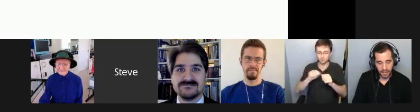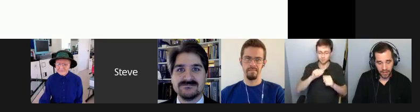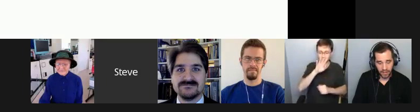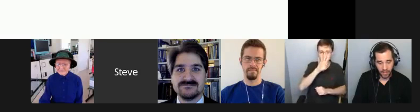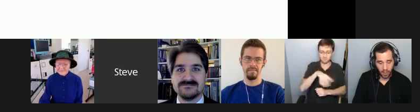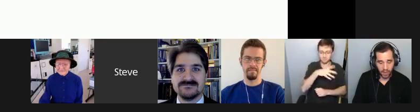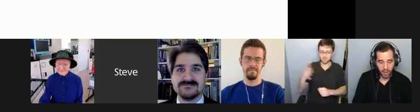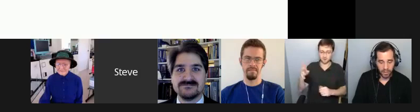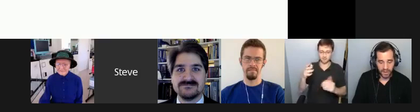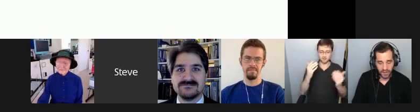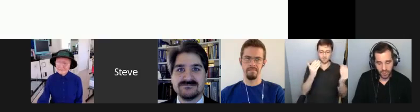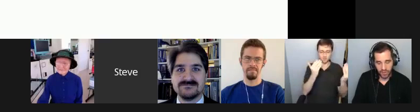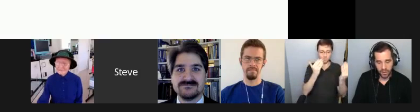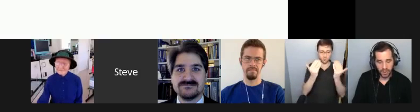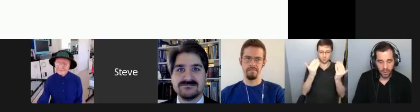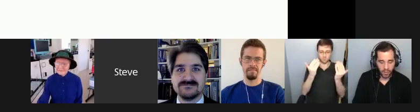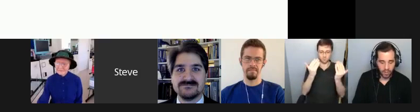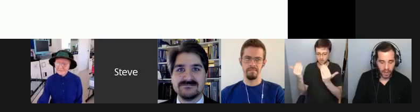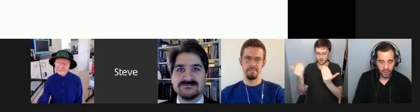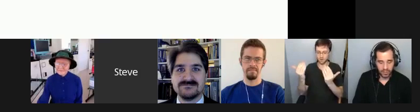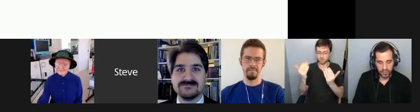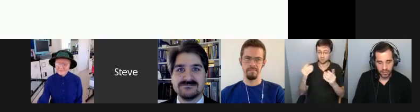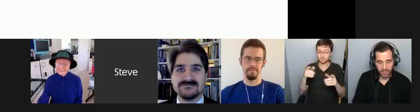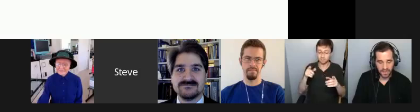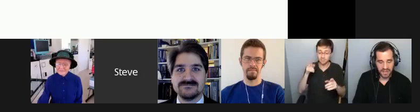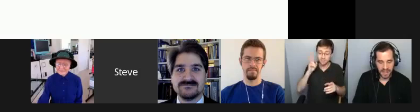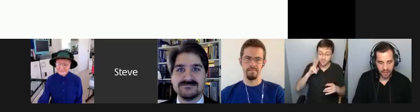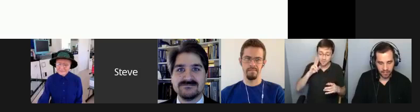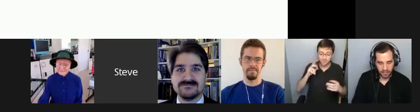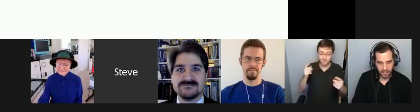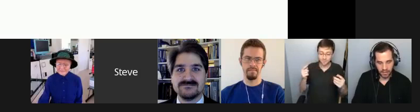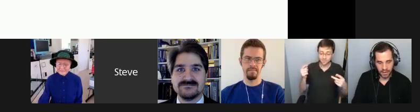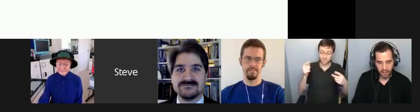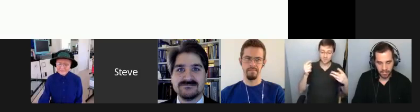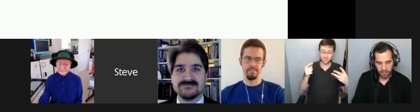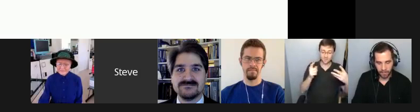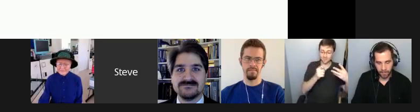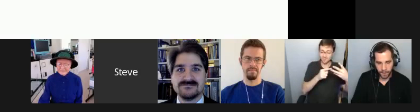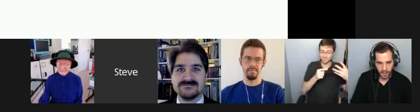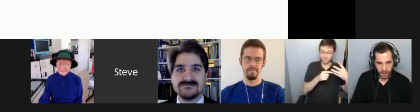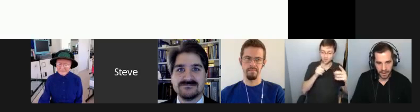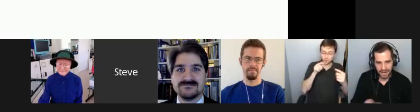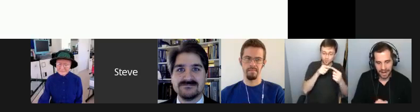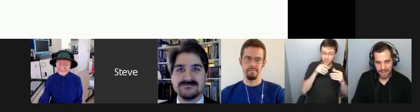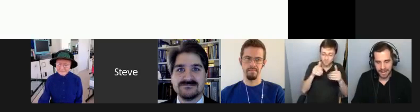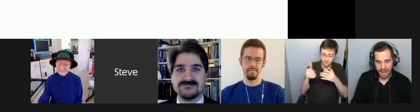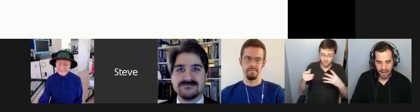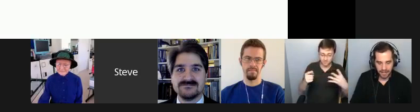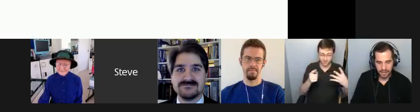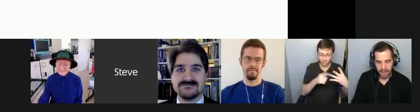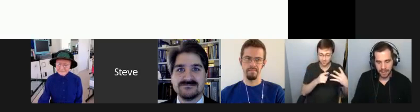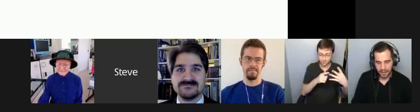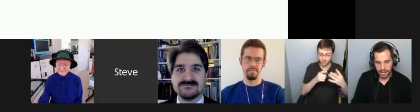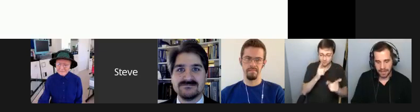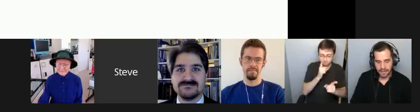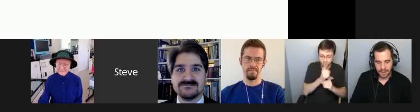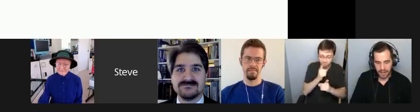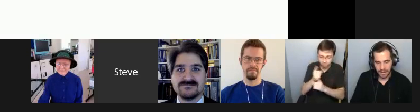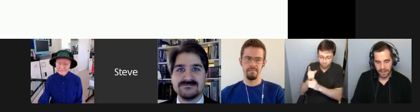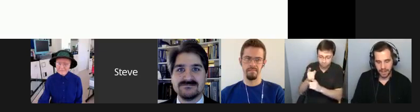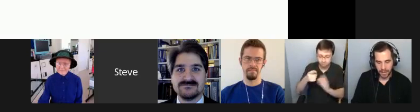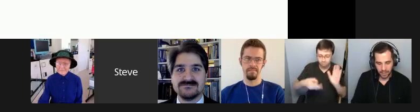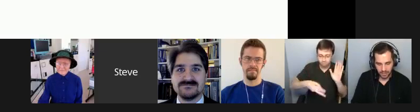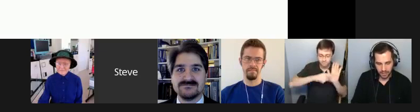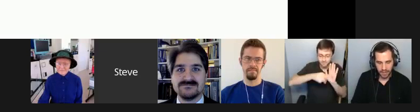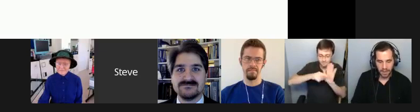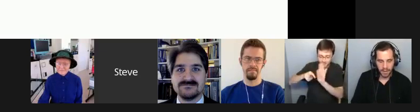e o que o professor e o aluno fizeram. Então, e essa análise desses